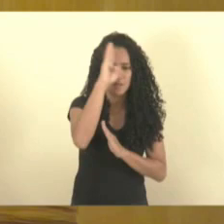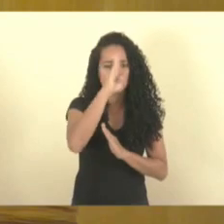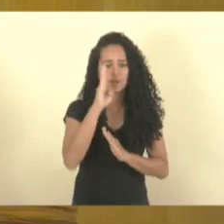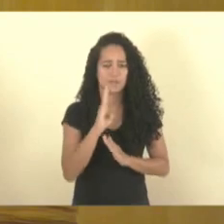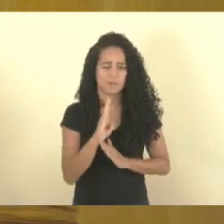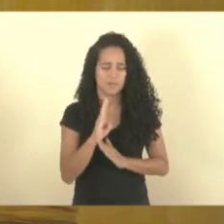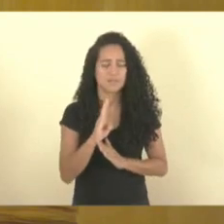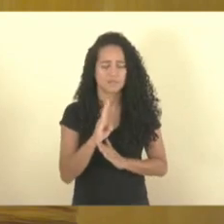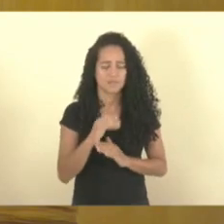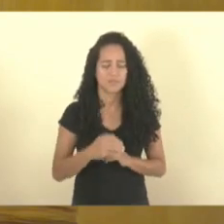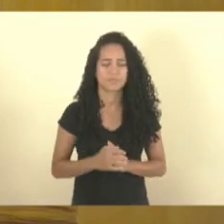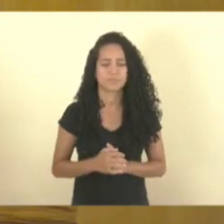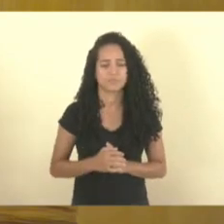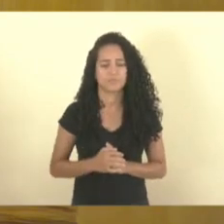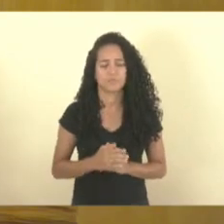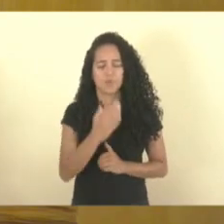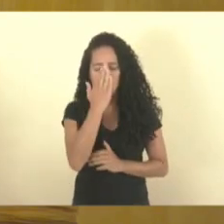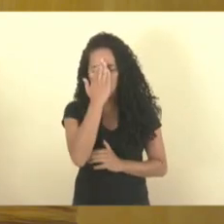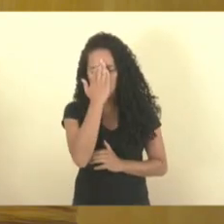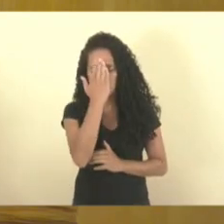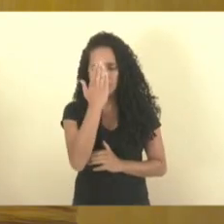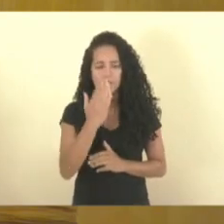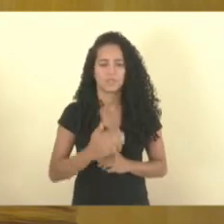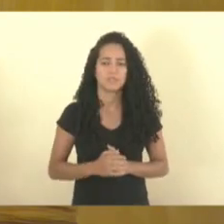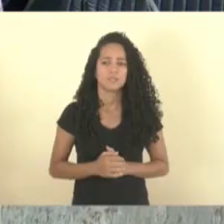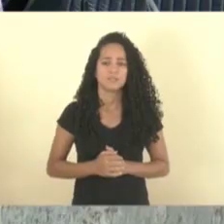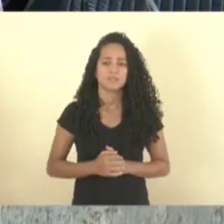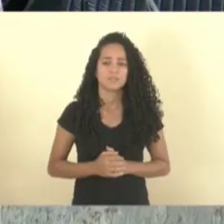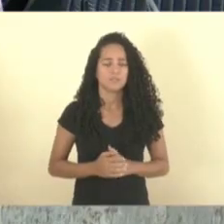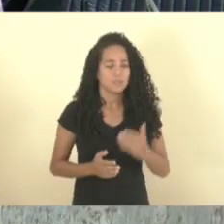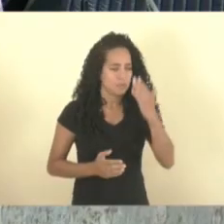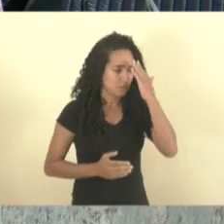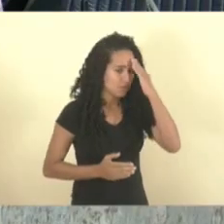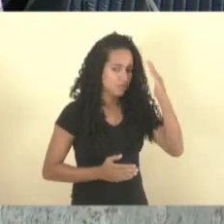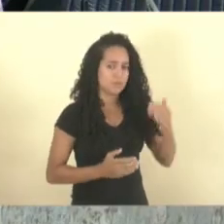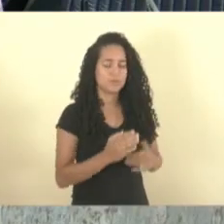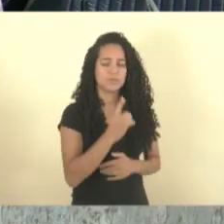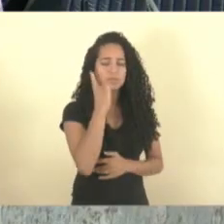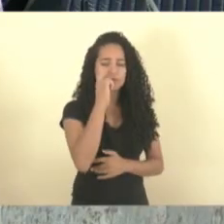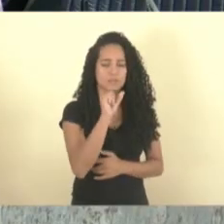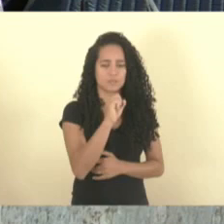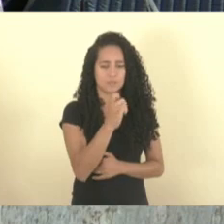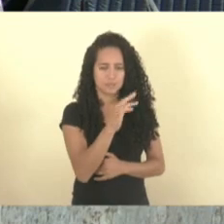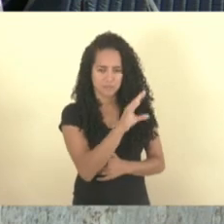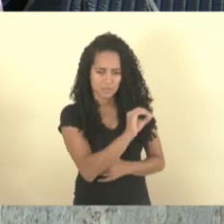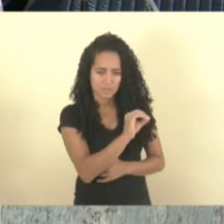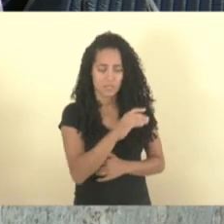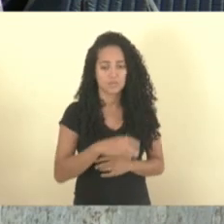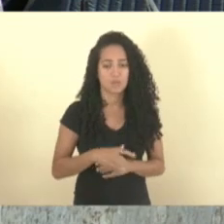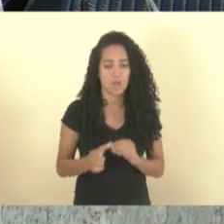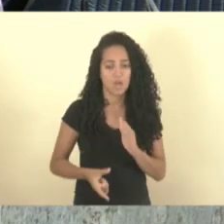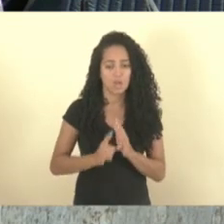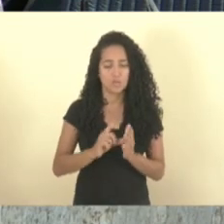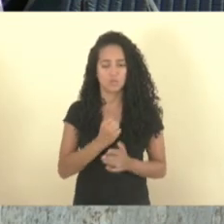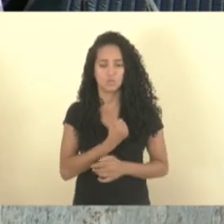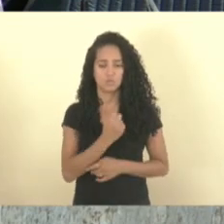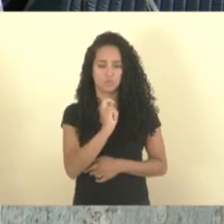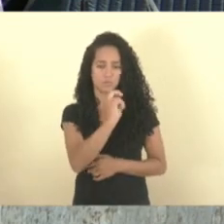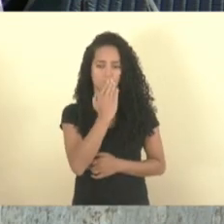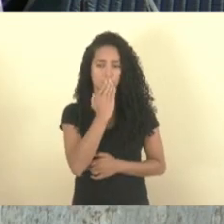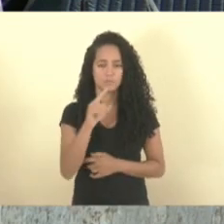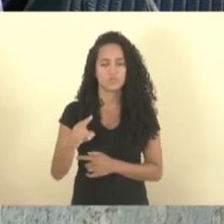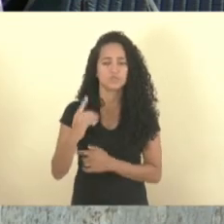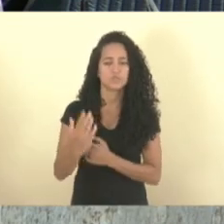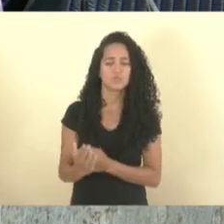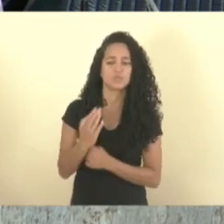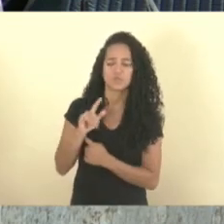do Porto Vitória. Muito obrigado. Muito obrigado, deputado Sérgio Meneghelli. Antes de passar para o item 5, vou pedir o auxílio aí de